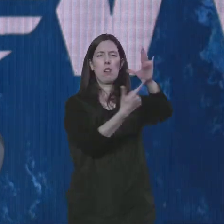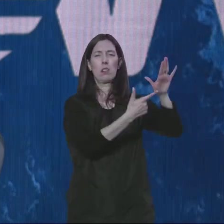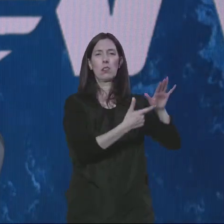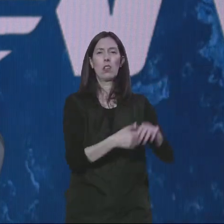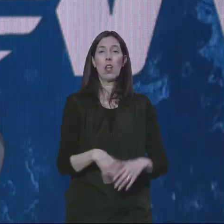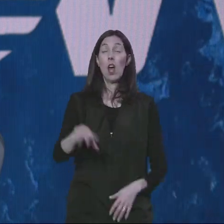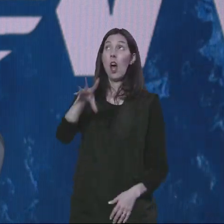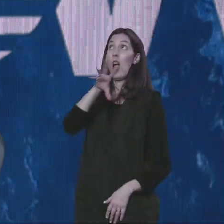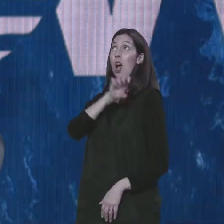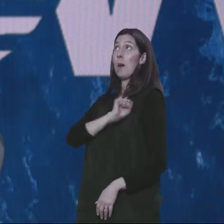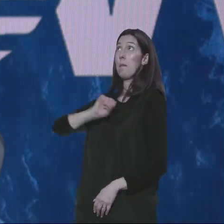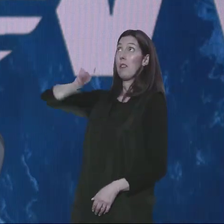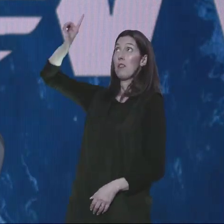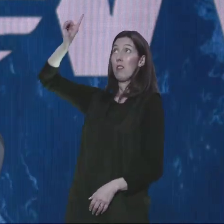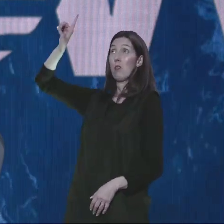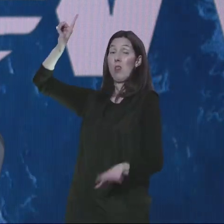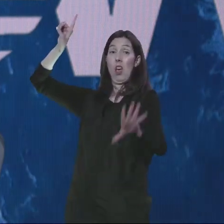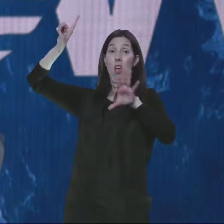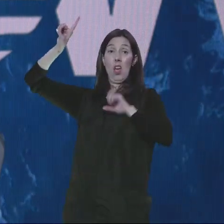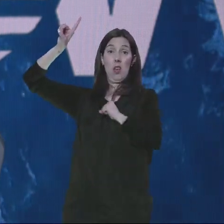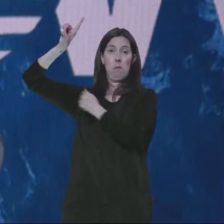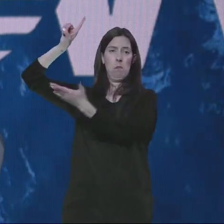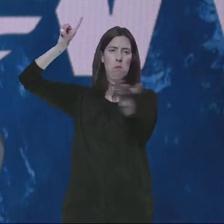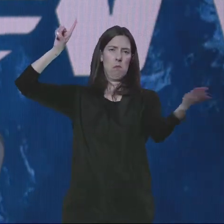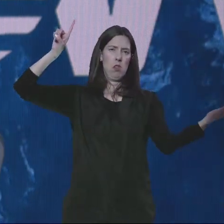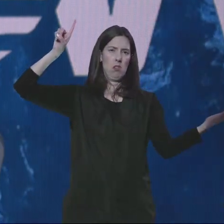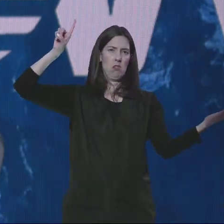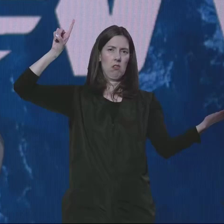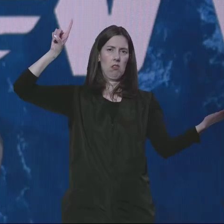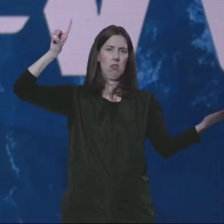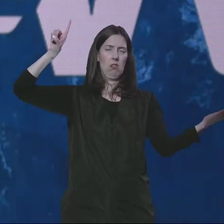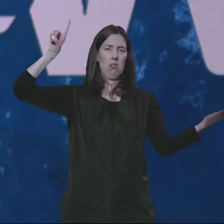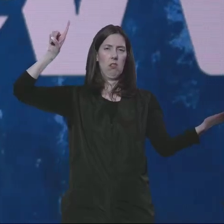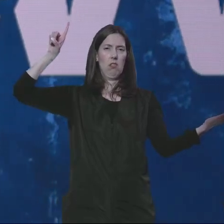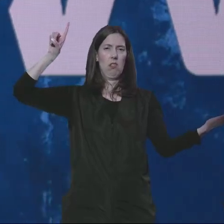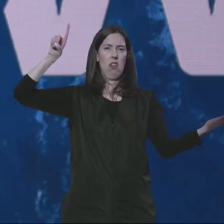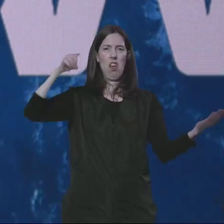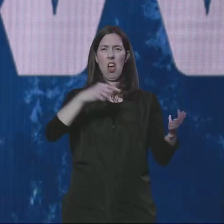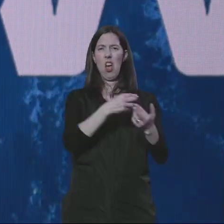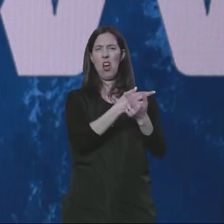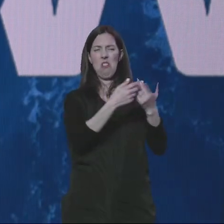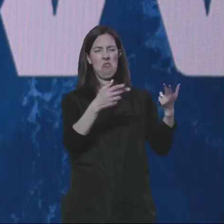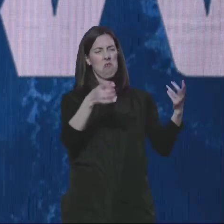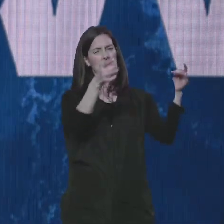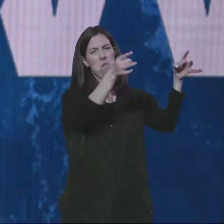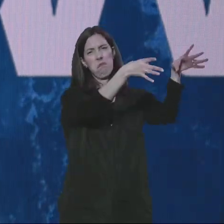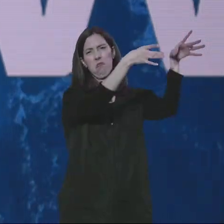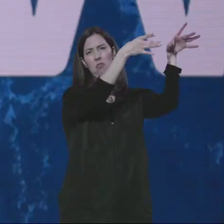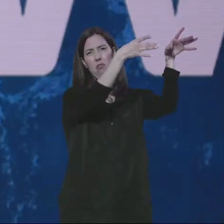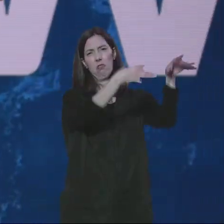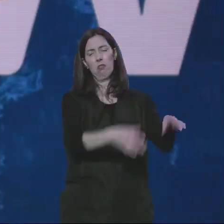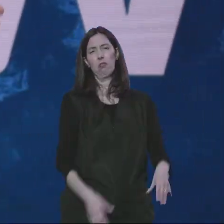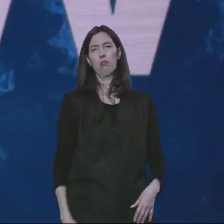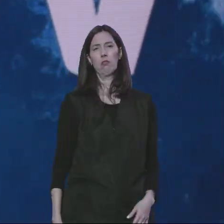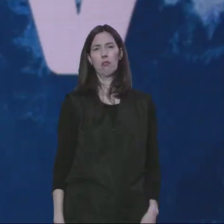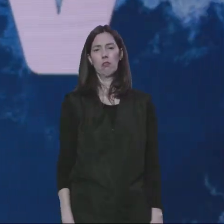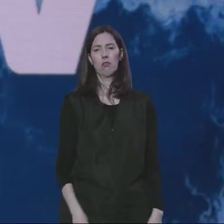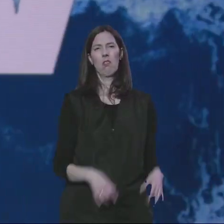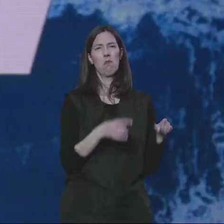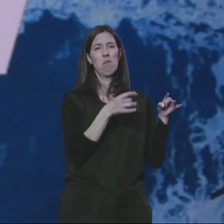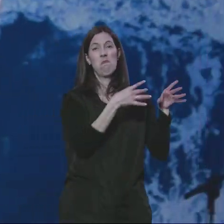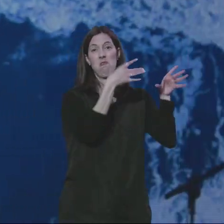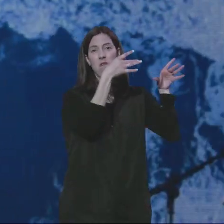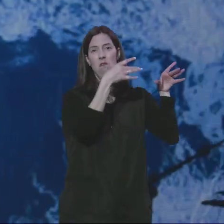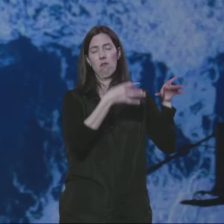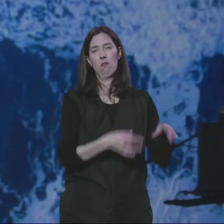a Deus e amar o próximo. Isso importa. O resto é resto. O resto é resto. É resto.